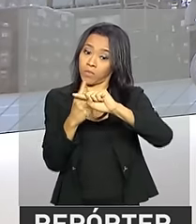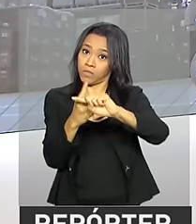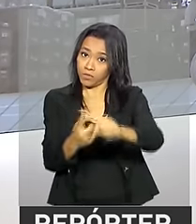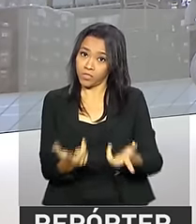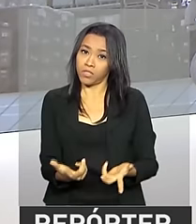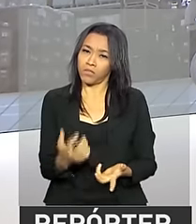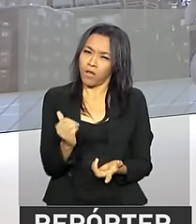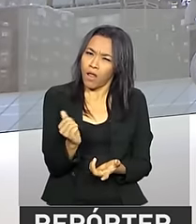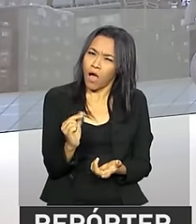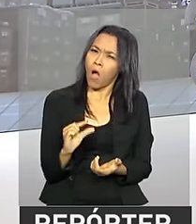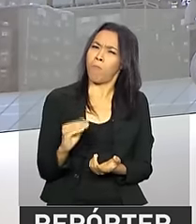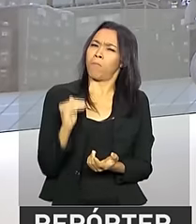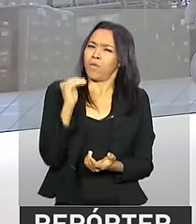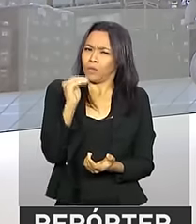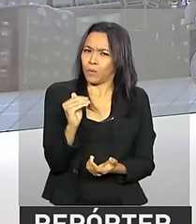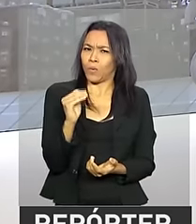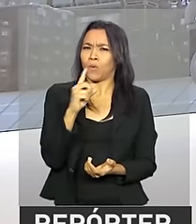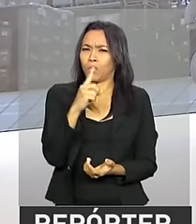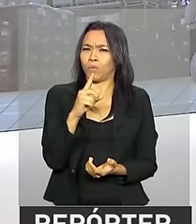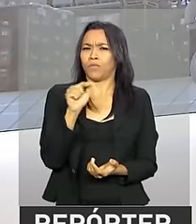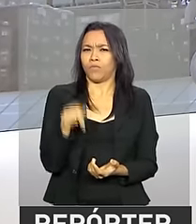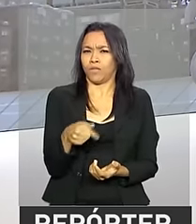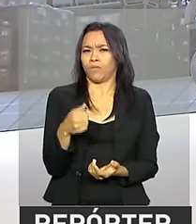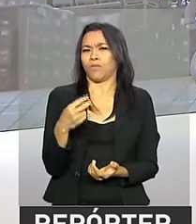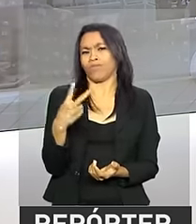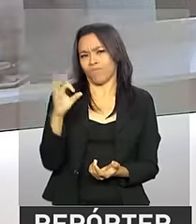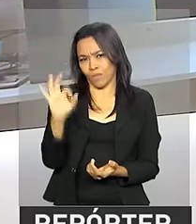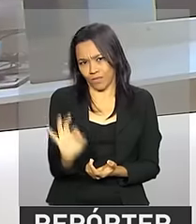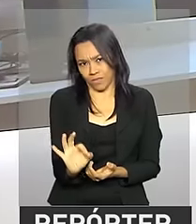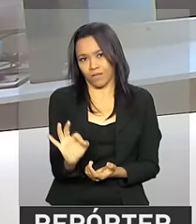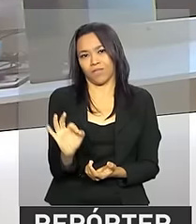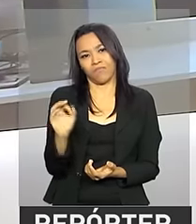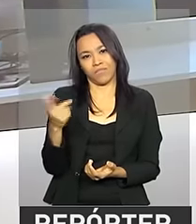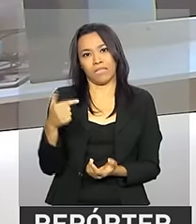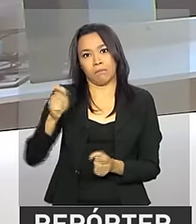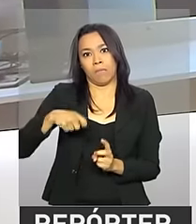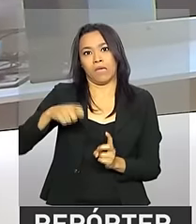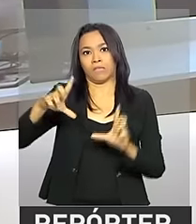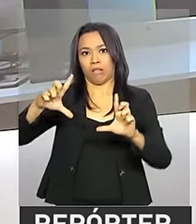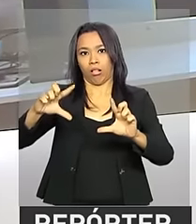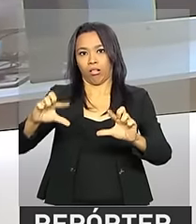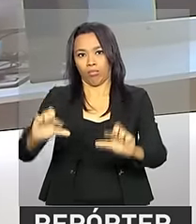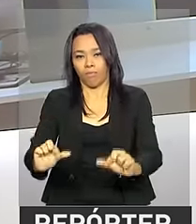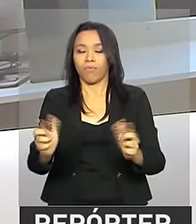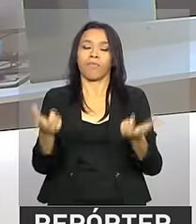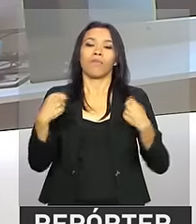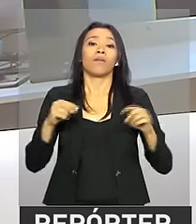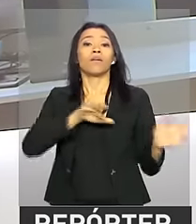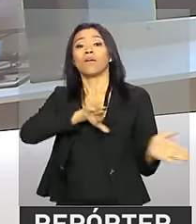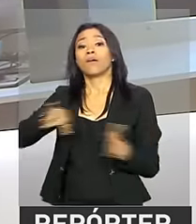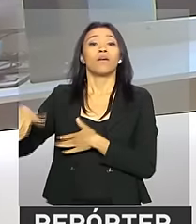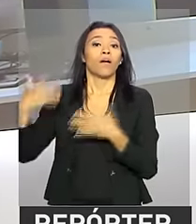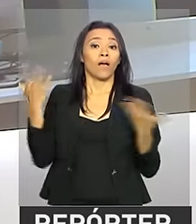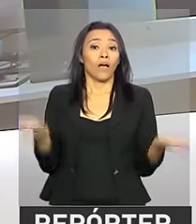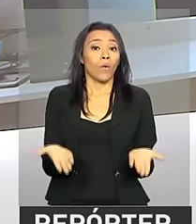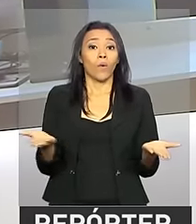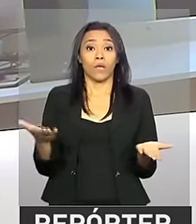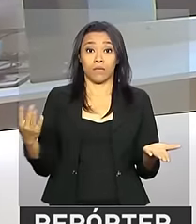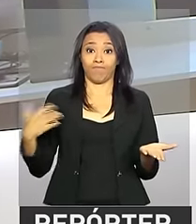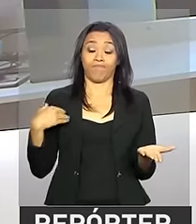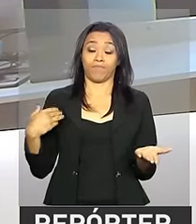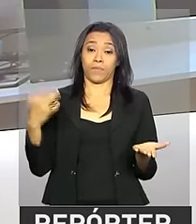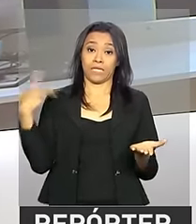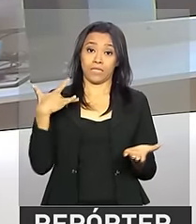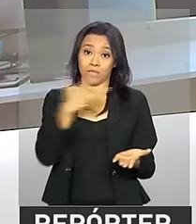de 0,5% após 2 meses seguidos de queda. Agora vamos falar de saúde. O ministro da